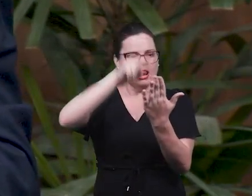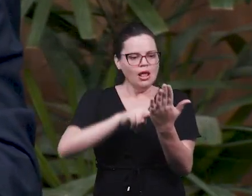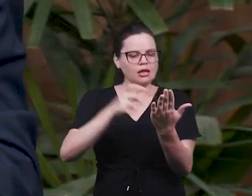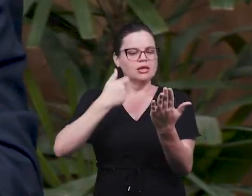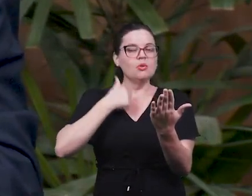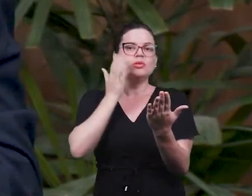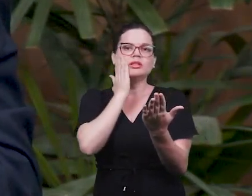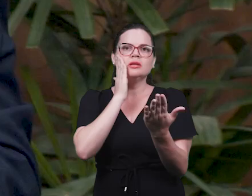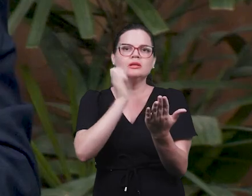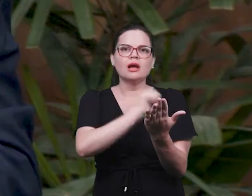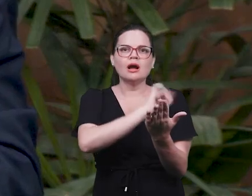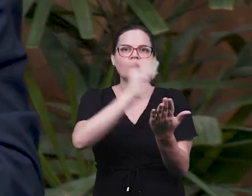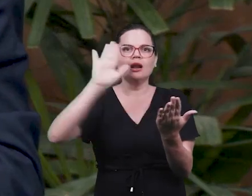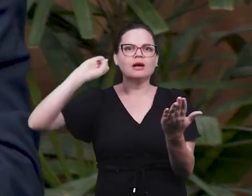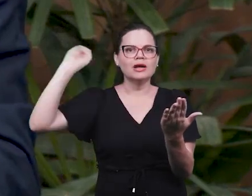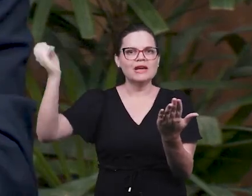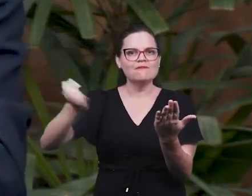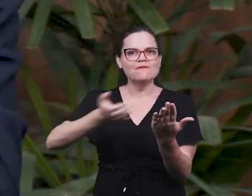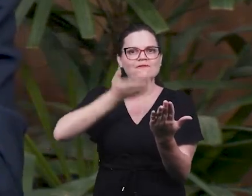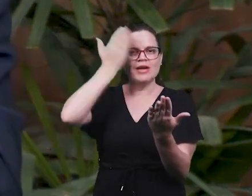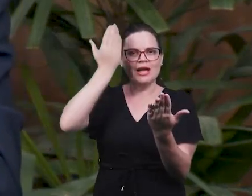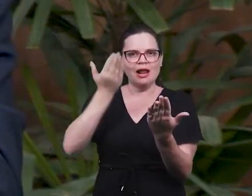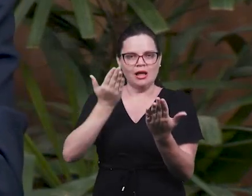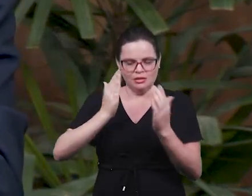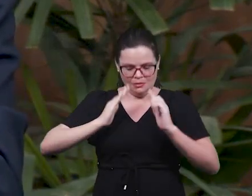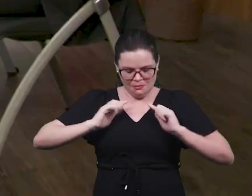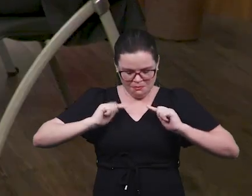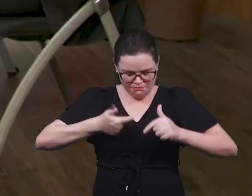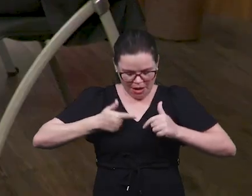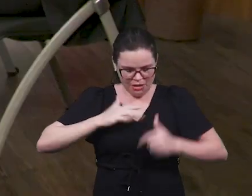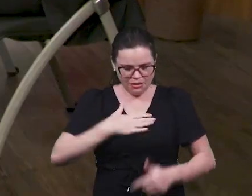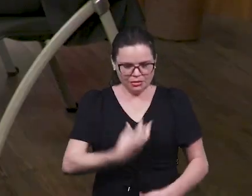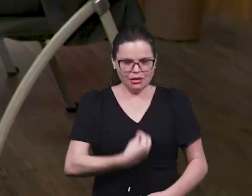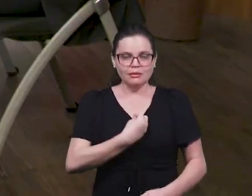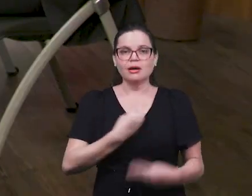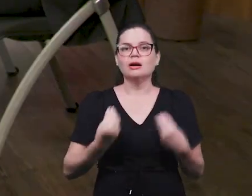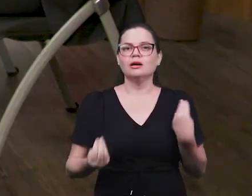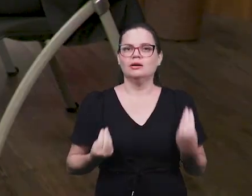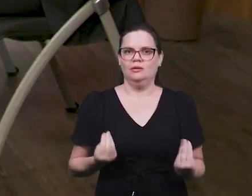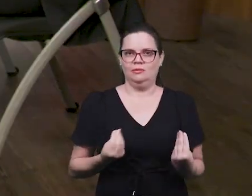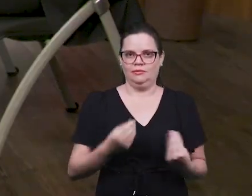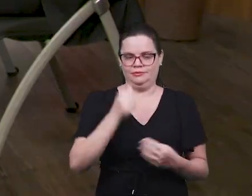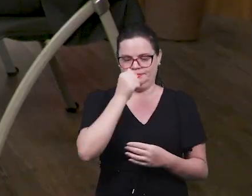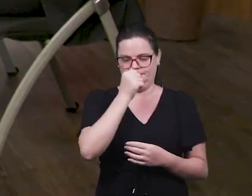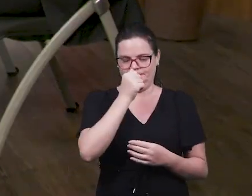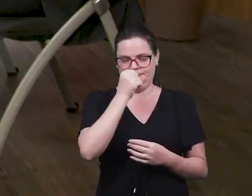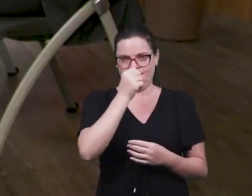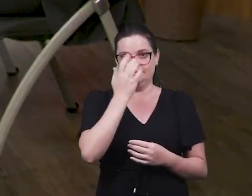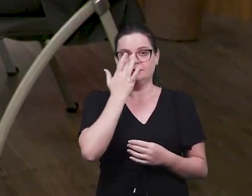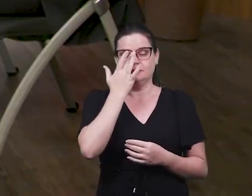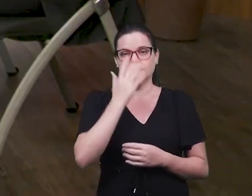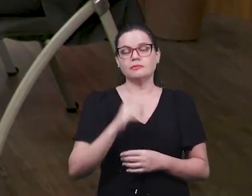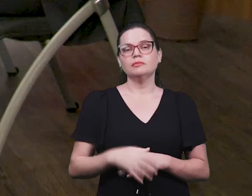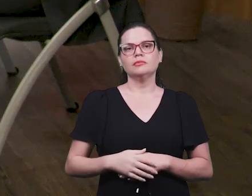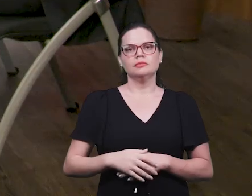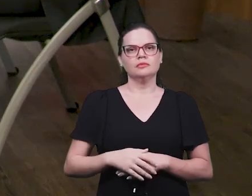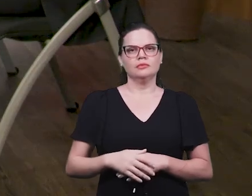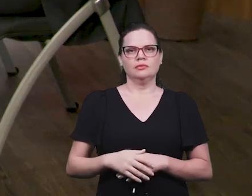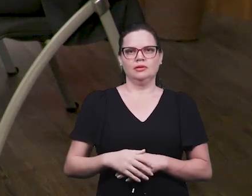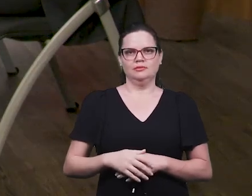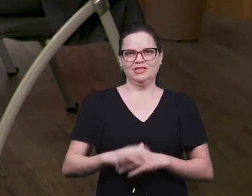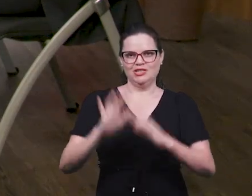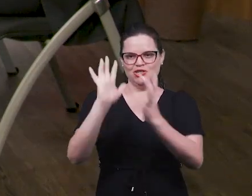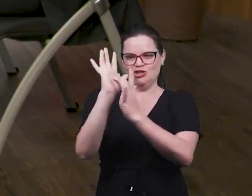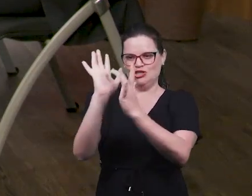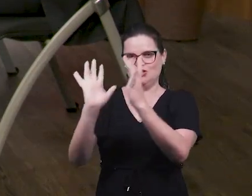real, verdadeiro, necessário na sua vida. Bom, apenas o Espírito Santo pode revelar Jesus.